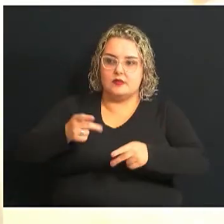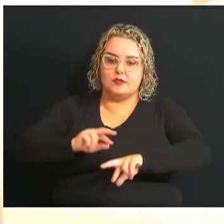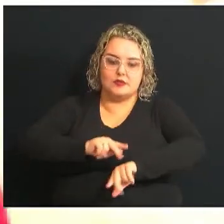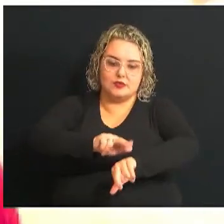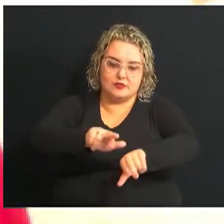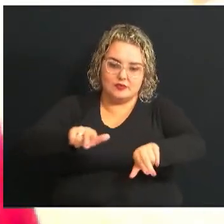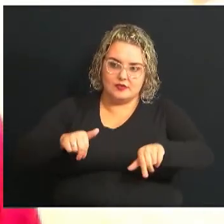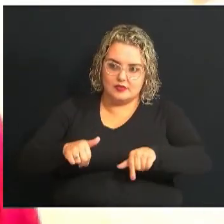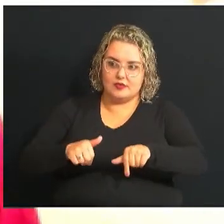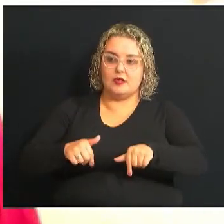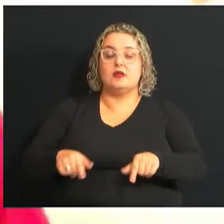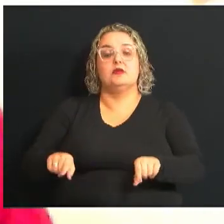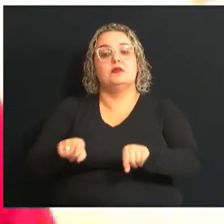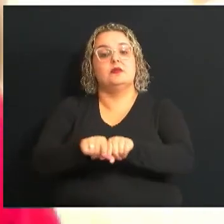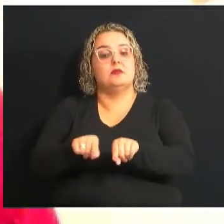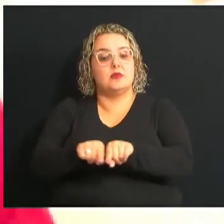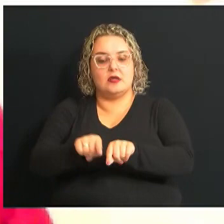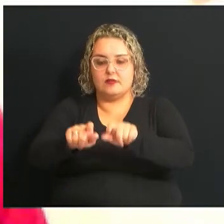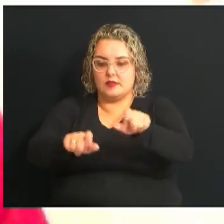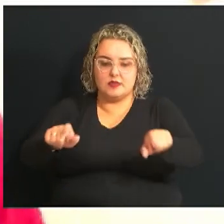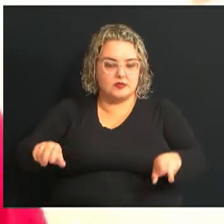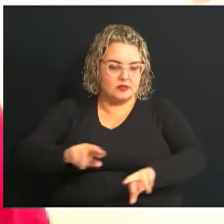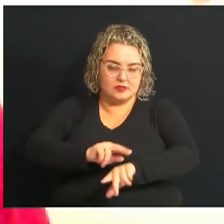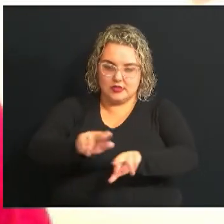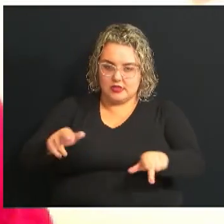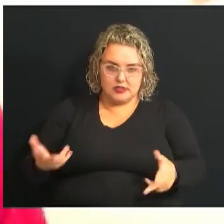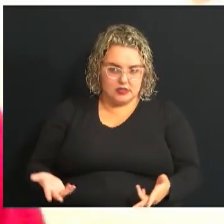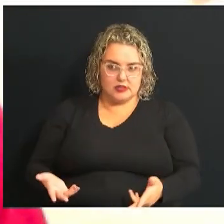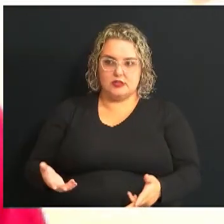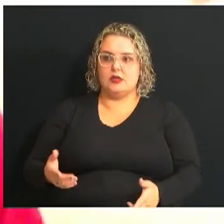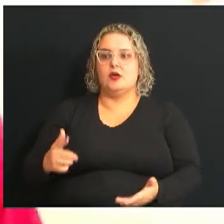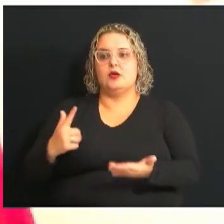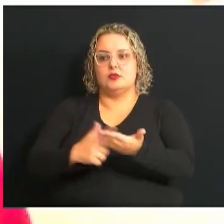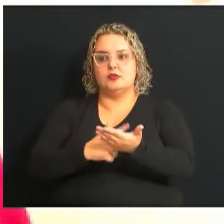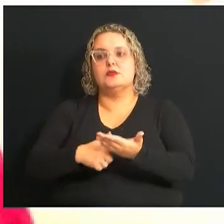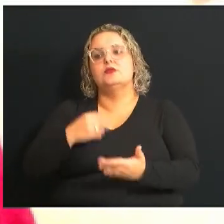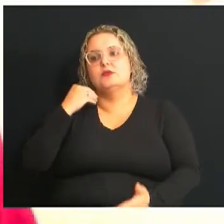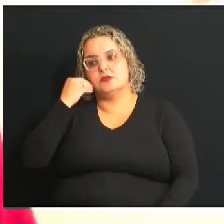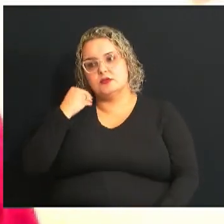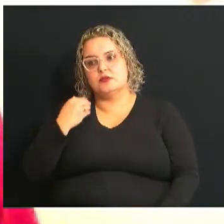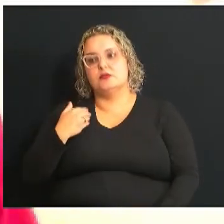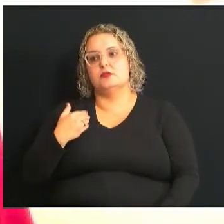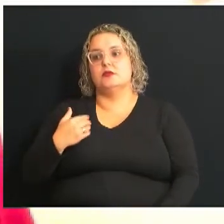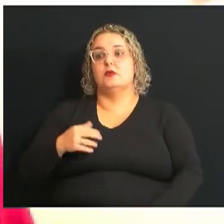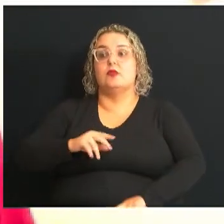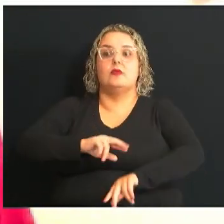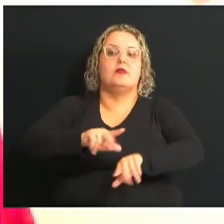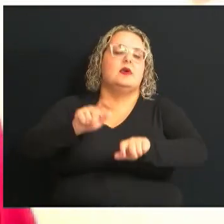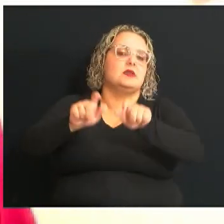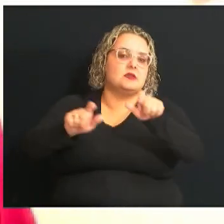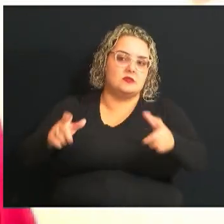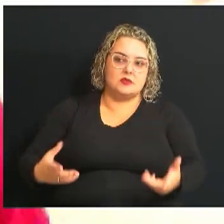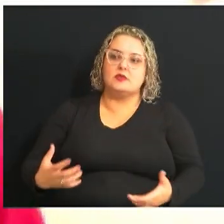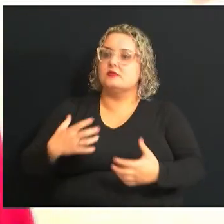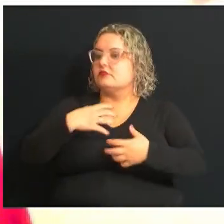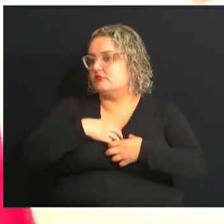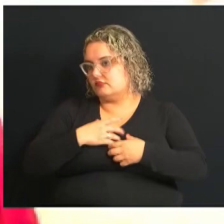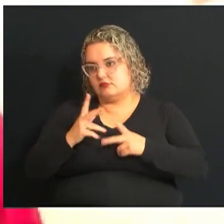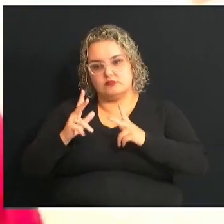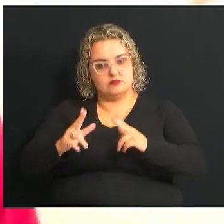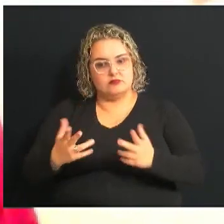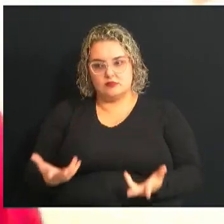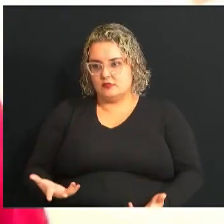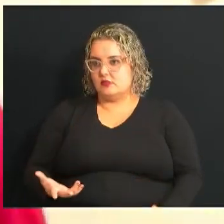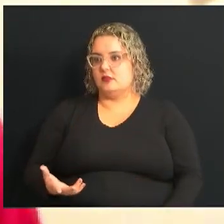com muitos, né? Porque o livro e as experiências e as histórias, elas dialogam com muita gente que sente essas mesmas coisas, sente